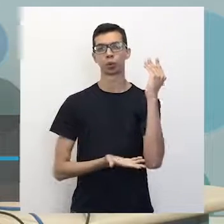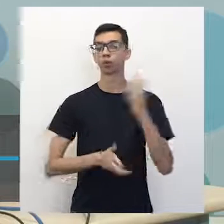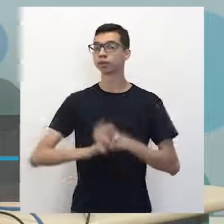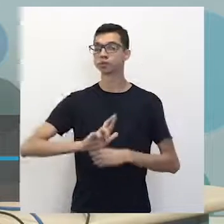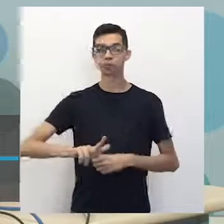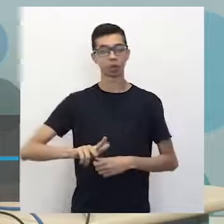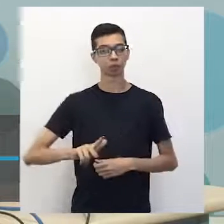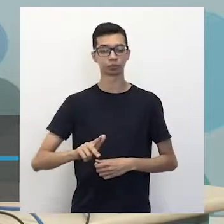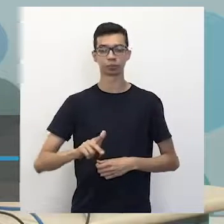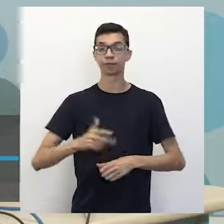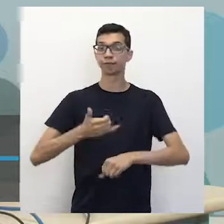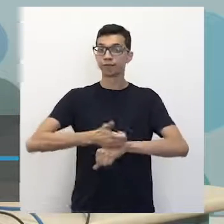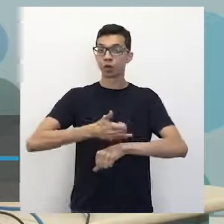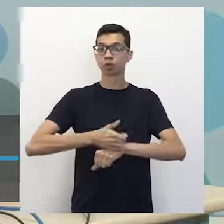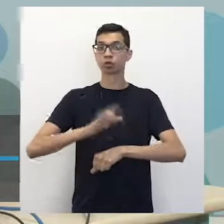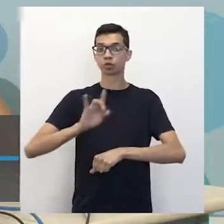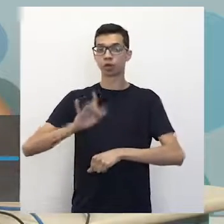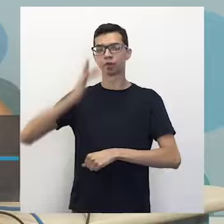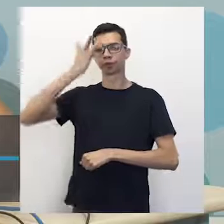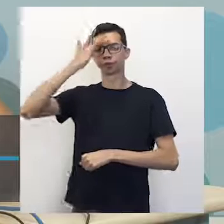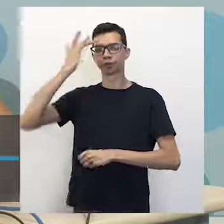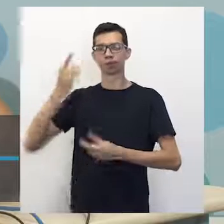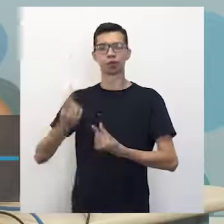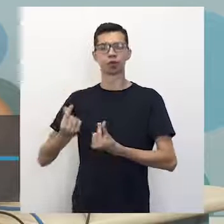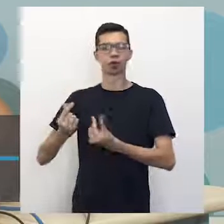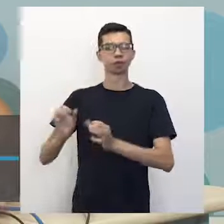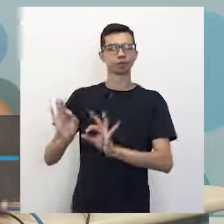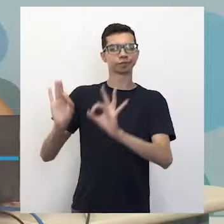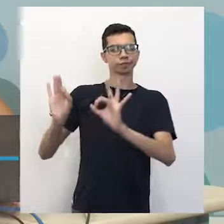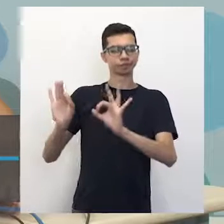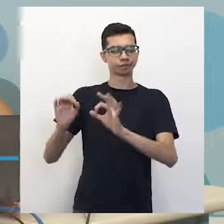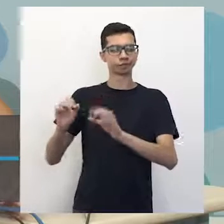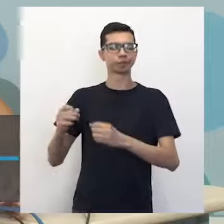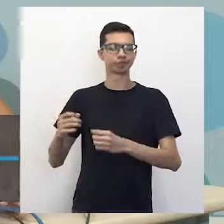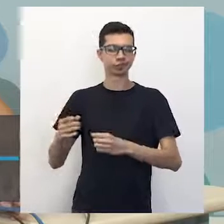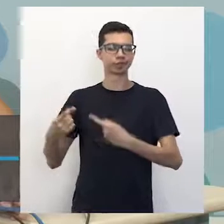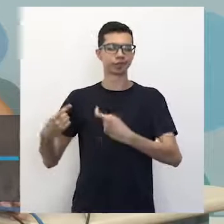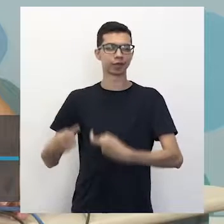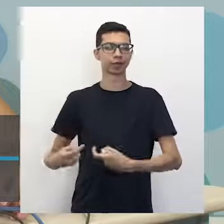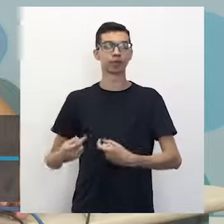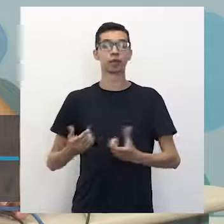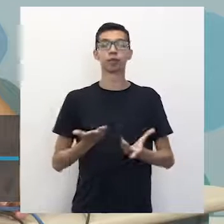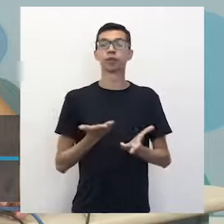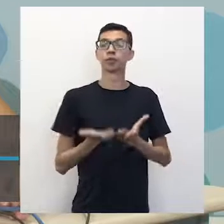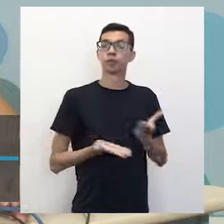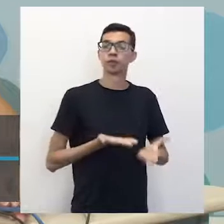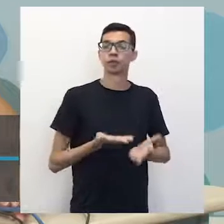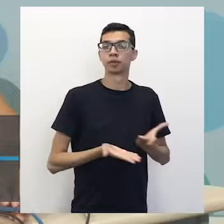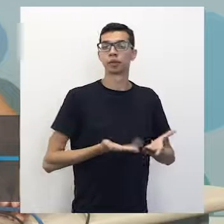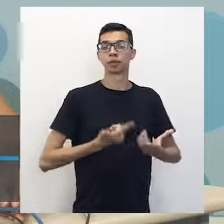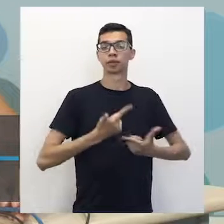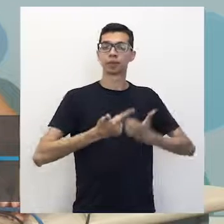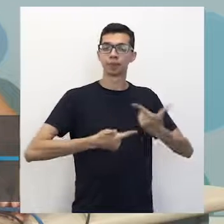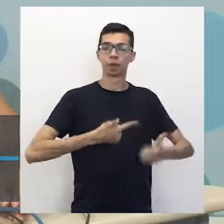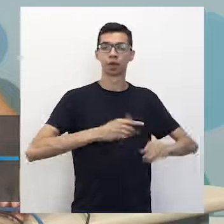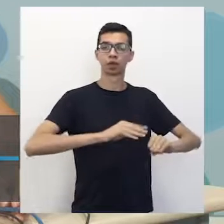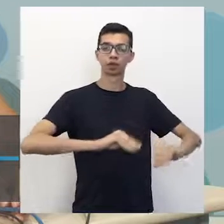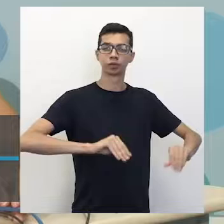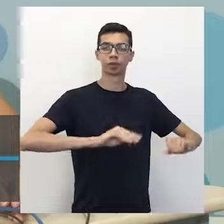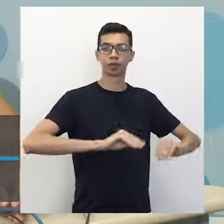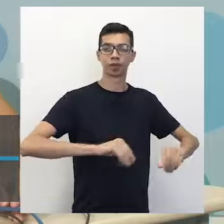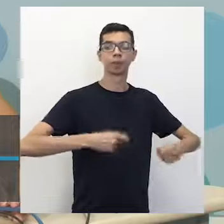destinado para a nobreza guerreira. E os servos que trabalhavam na terra tinham que fazer a grande maioria dos seus instrumentos